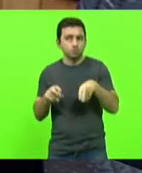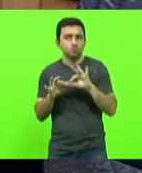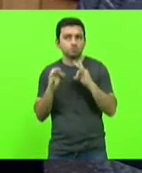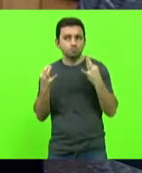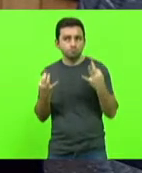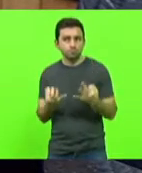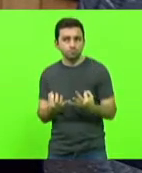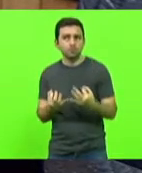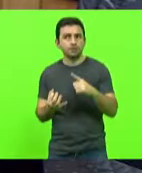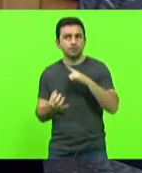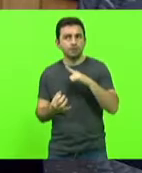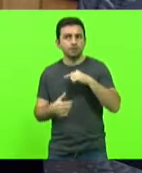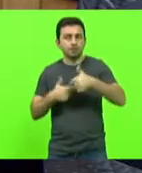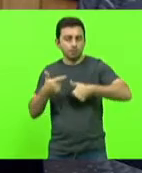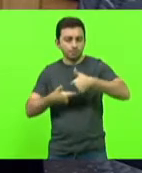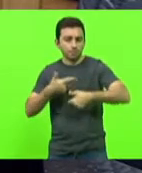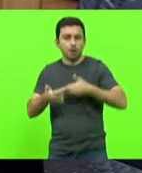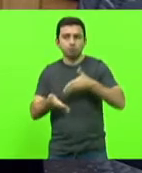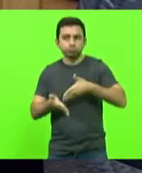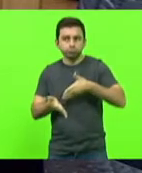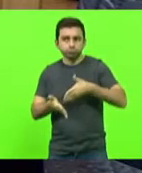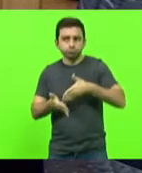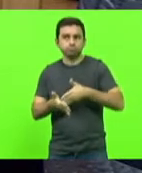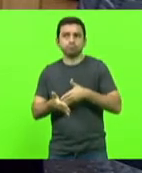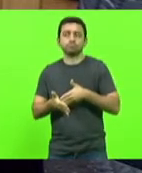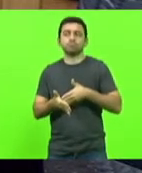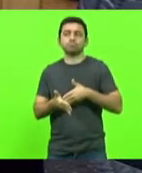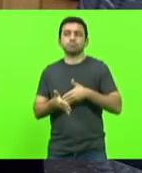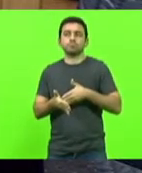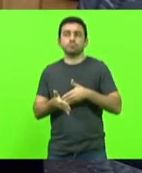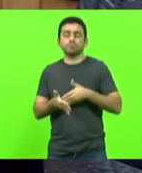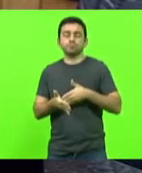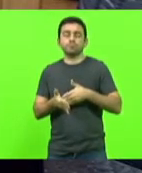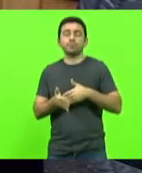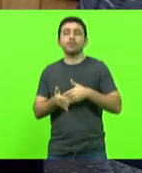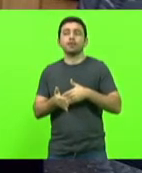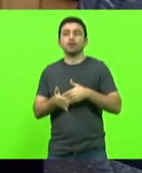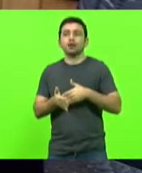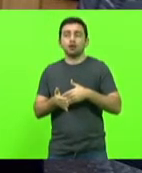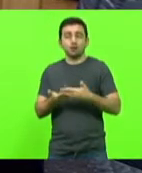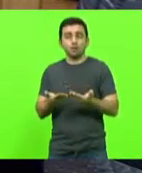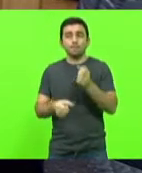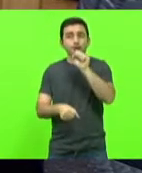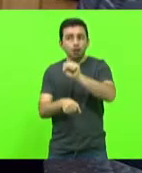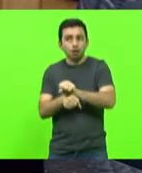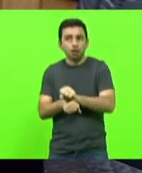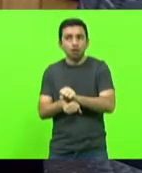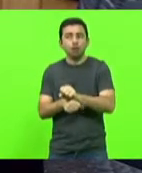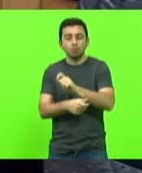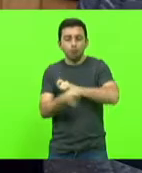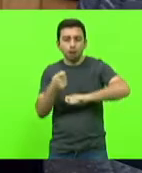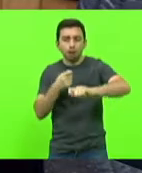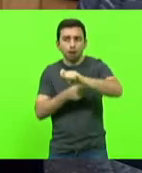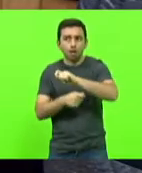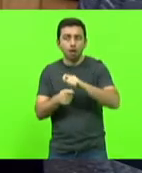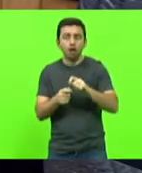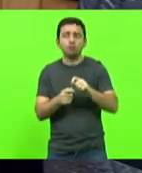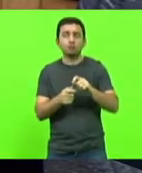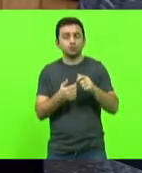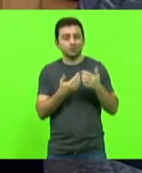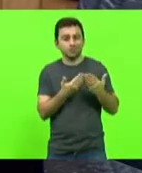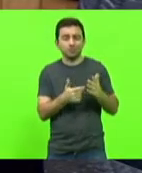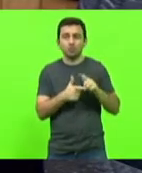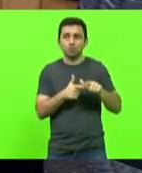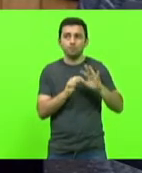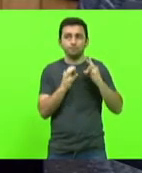suas atividades interrompidas, inclusive deixando de comercializar os produtos, gerando sustento para suas famílias.